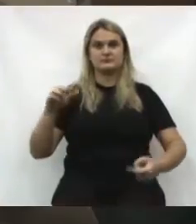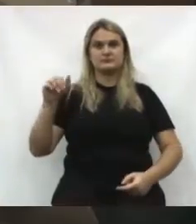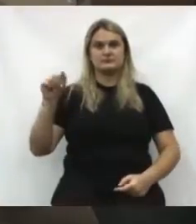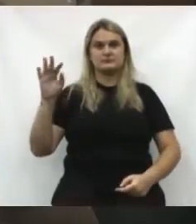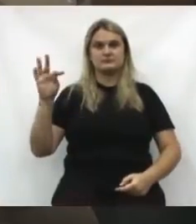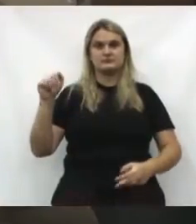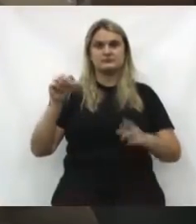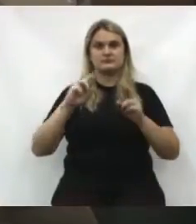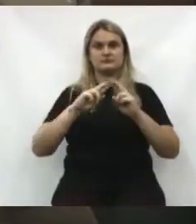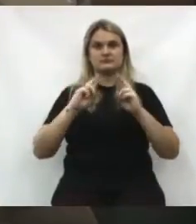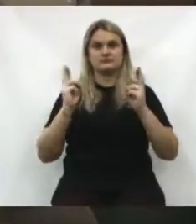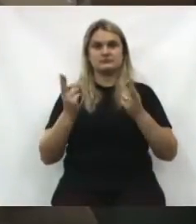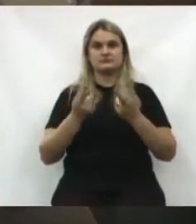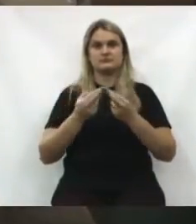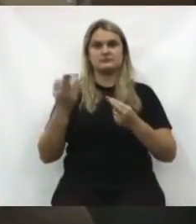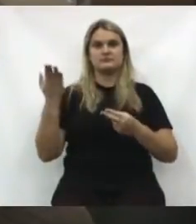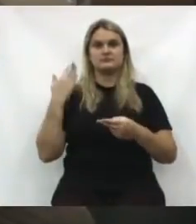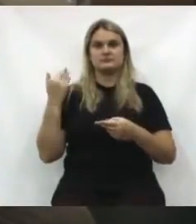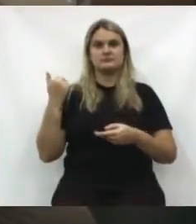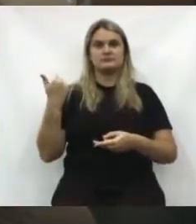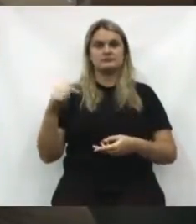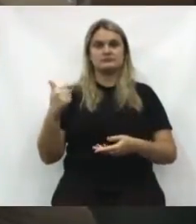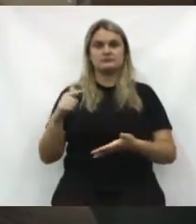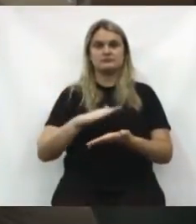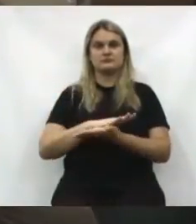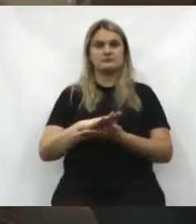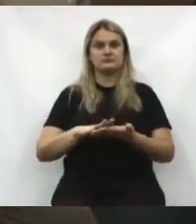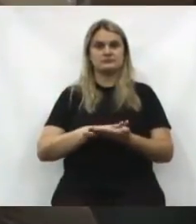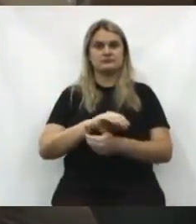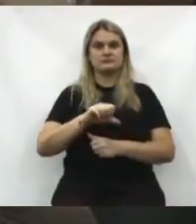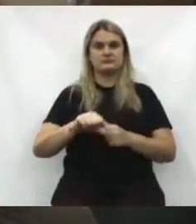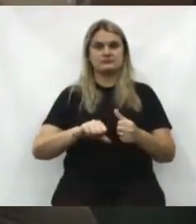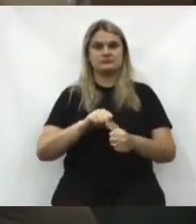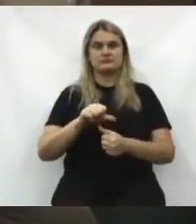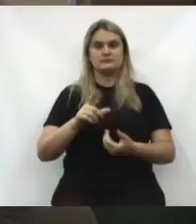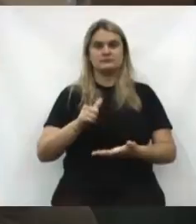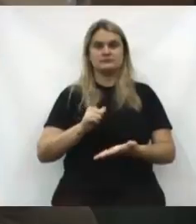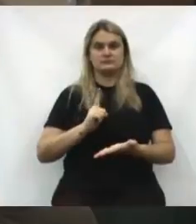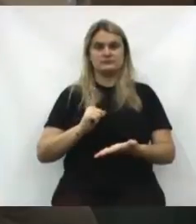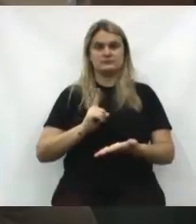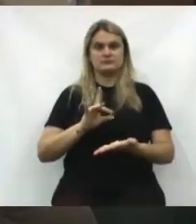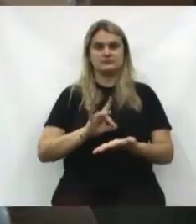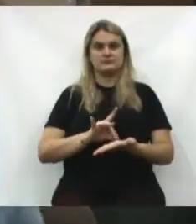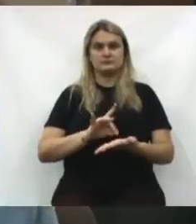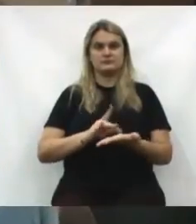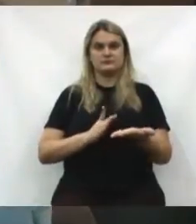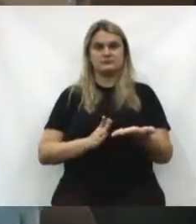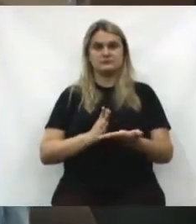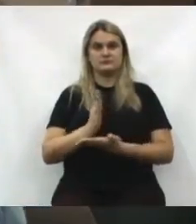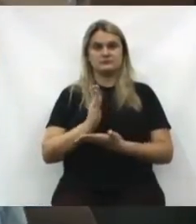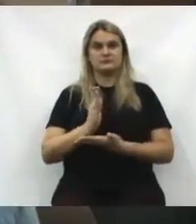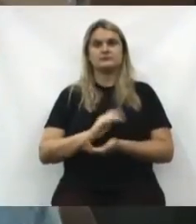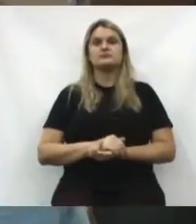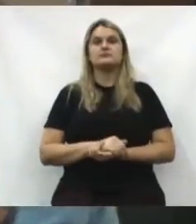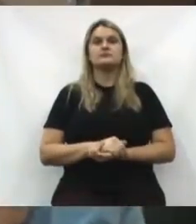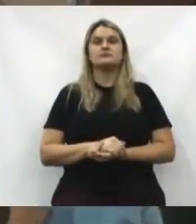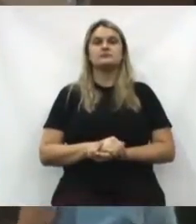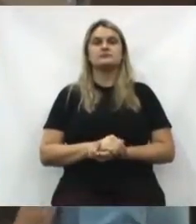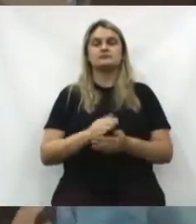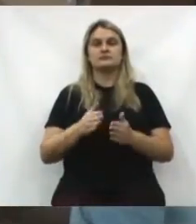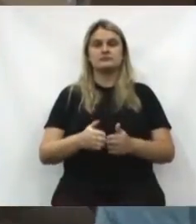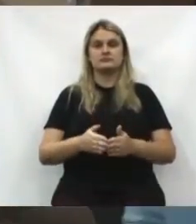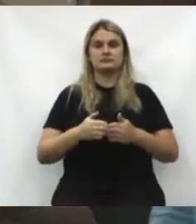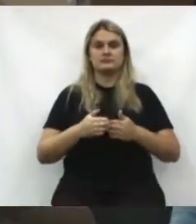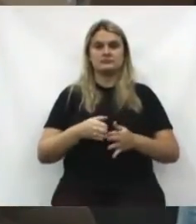Colocamos em discussão a ata da reunião anterior e, não havendo retificação ou impugnação, a mesma